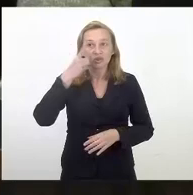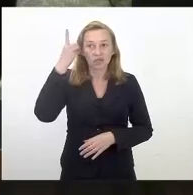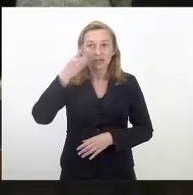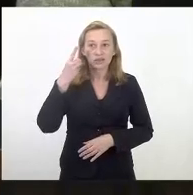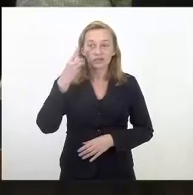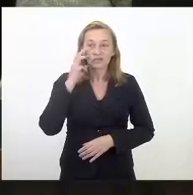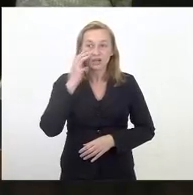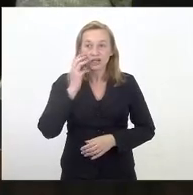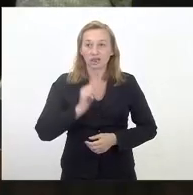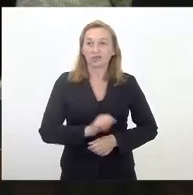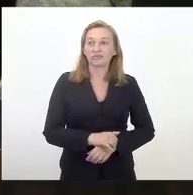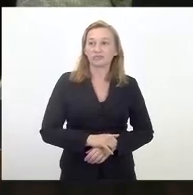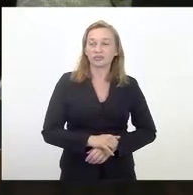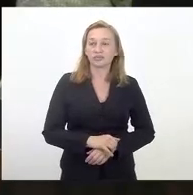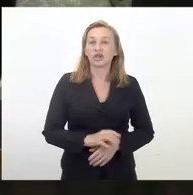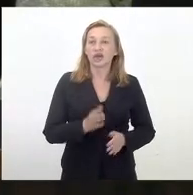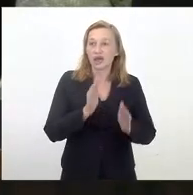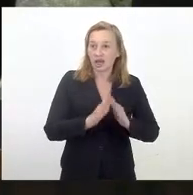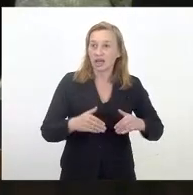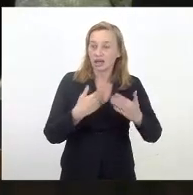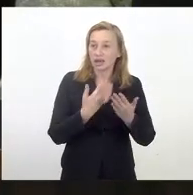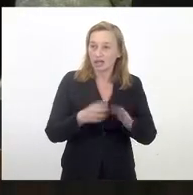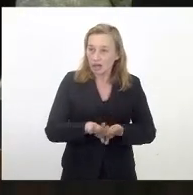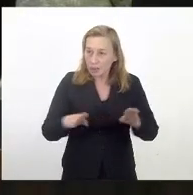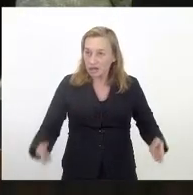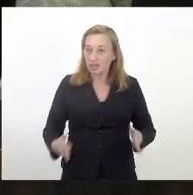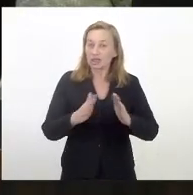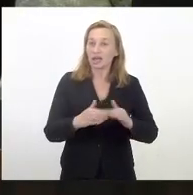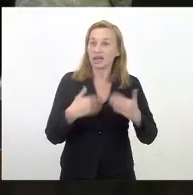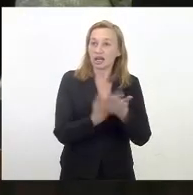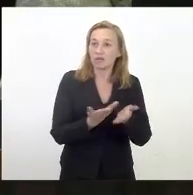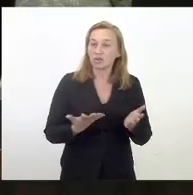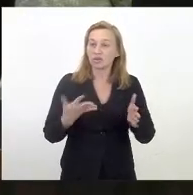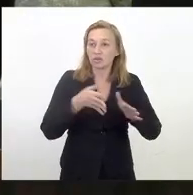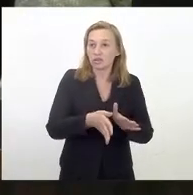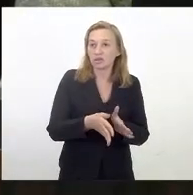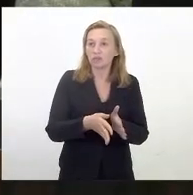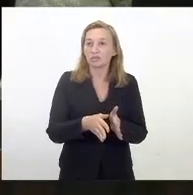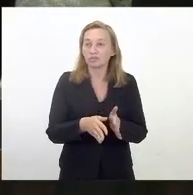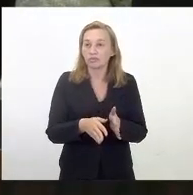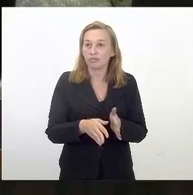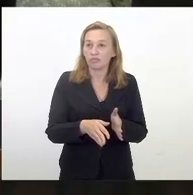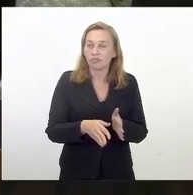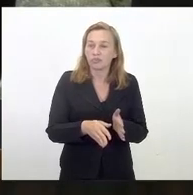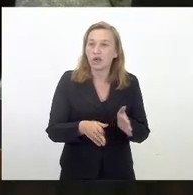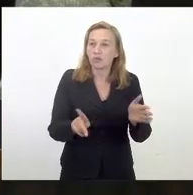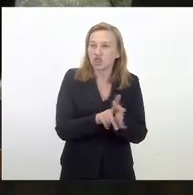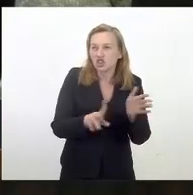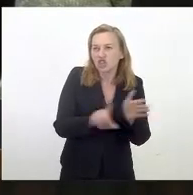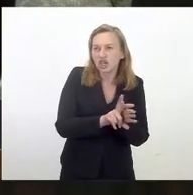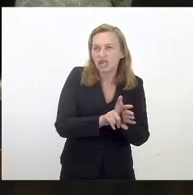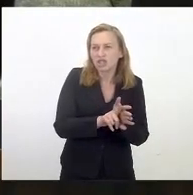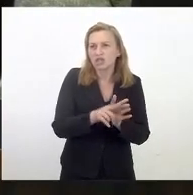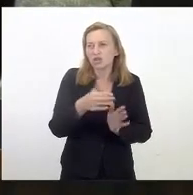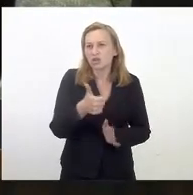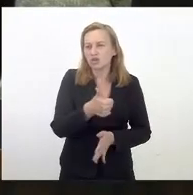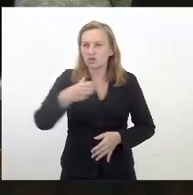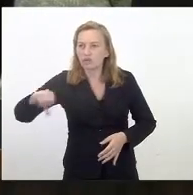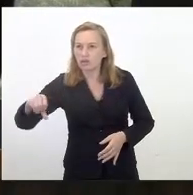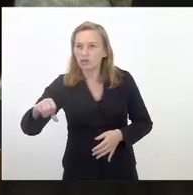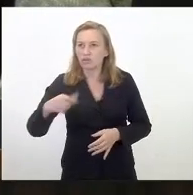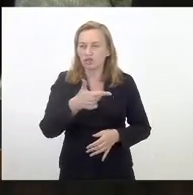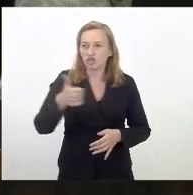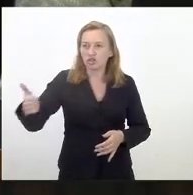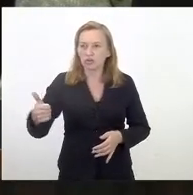Robério Carneiro seus que a prova nesse município aprovado é que é a sobre a mesa que ele me difusão na ordem do dia que pro o 4.921